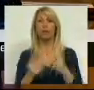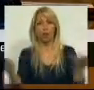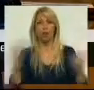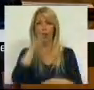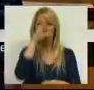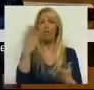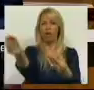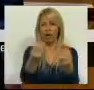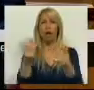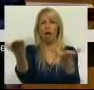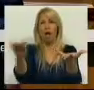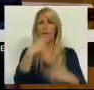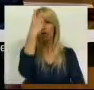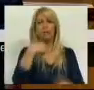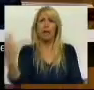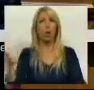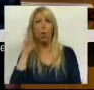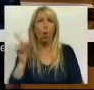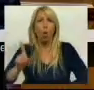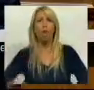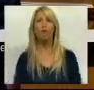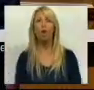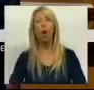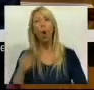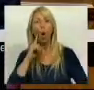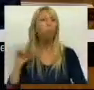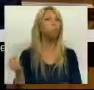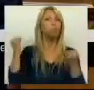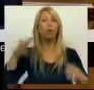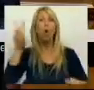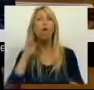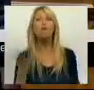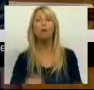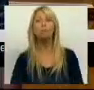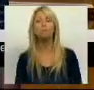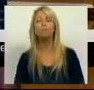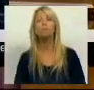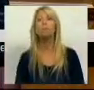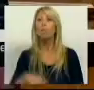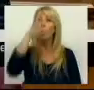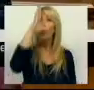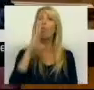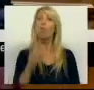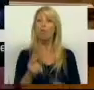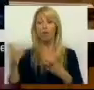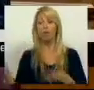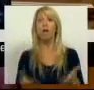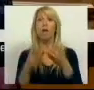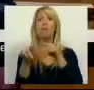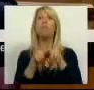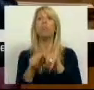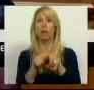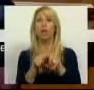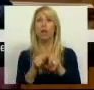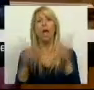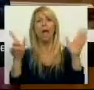só pode ser um governo cego e que não ouve ou que se recusa a ouvir. Um governo cuja orientação política é